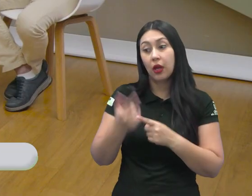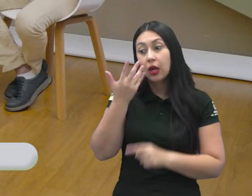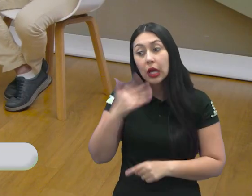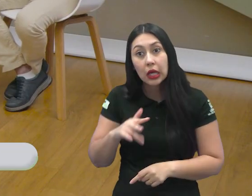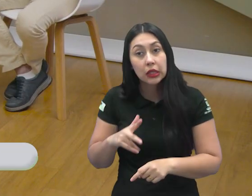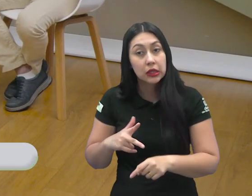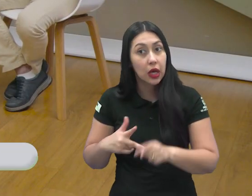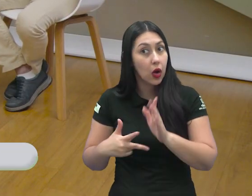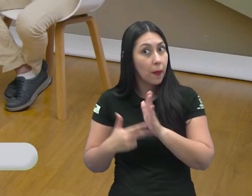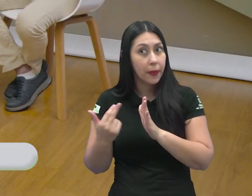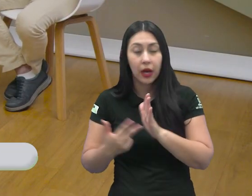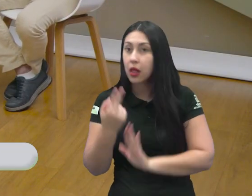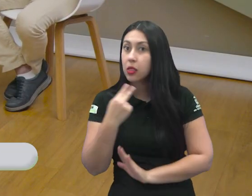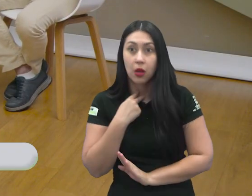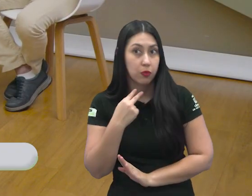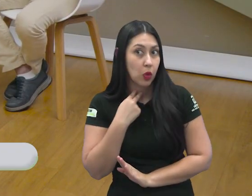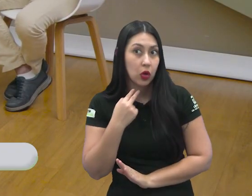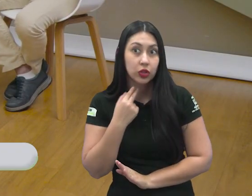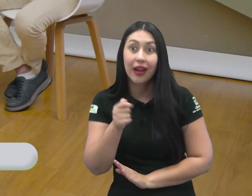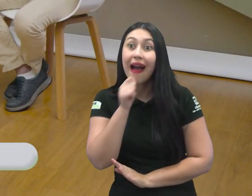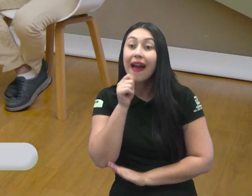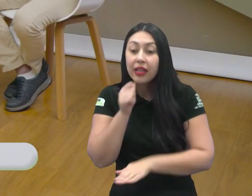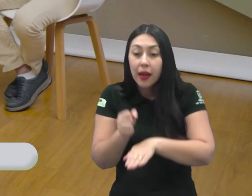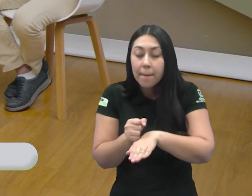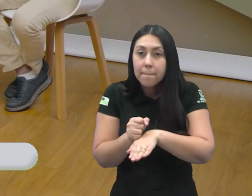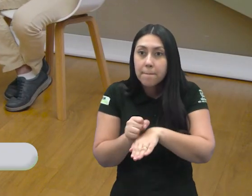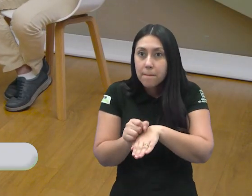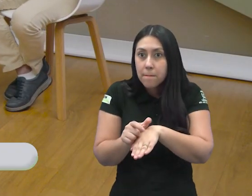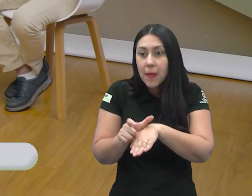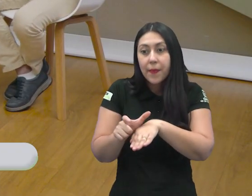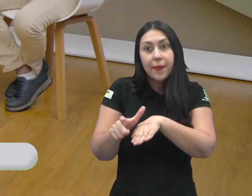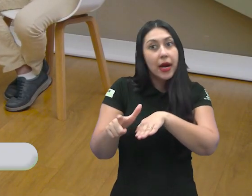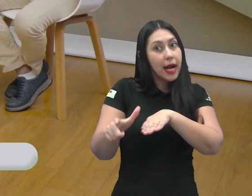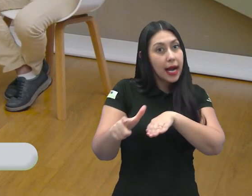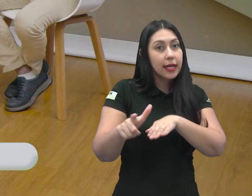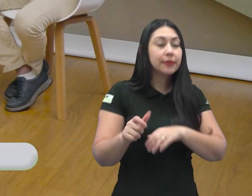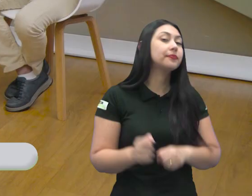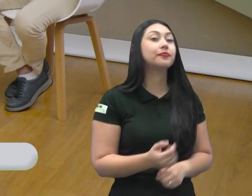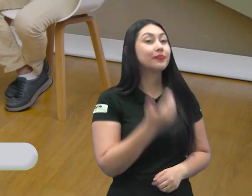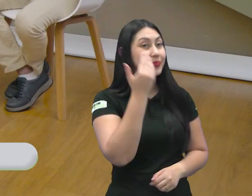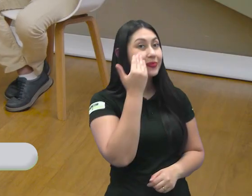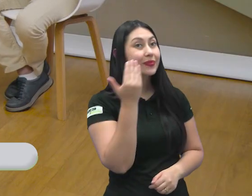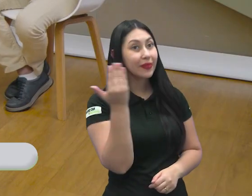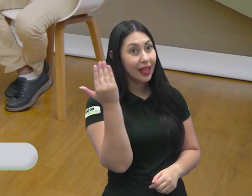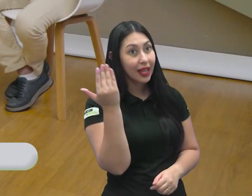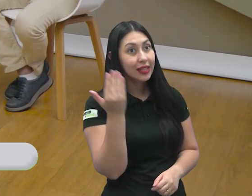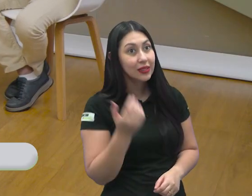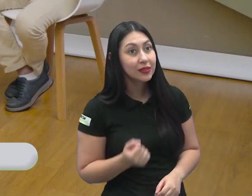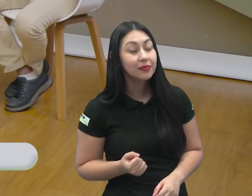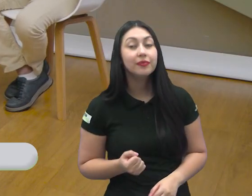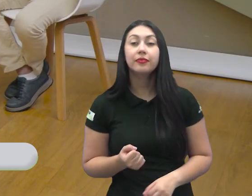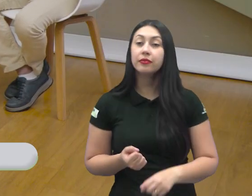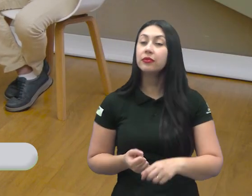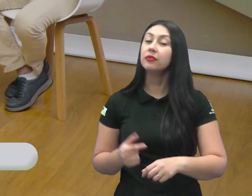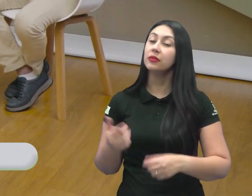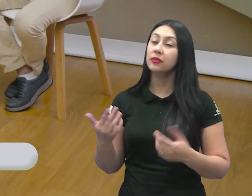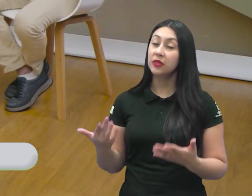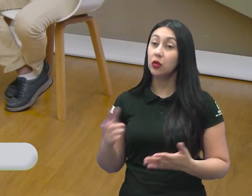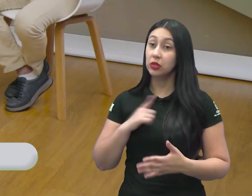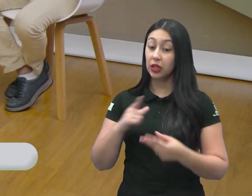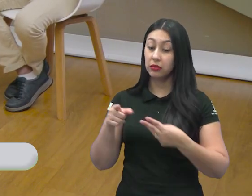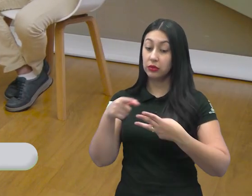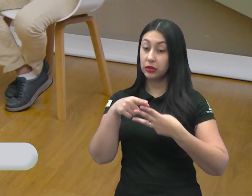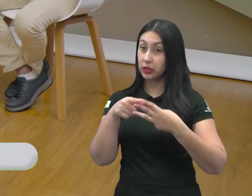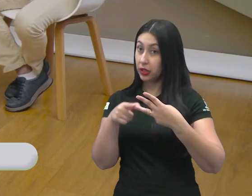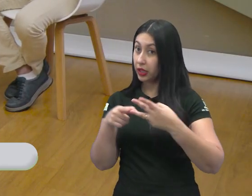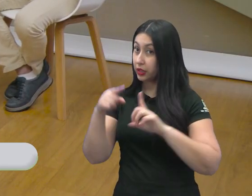criança está em fase de crescimento. Espera mais um pouquinho. Espera. Agora vamos falar dessa imagem, doutor. Pé plano, pé normal. Nós temos 3 tipos de